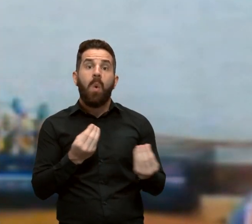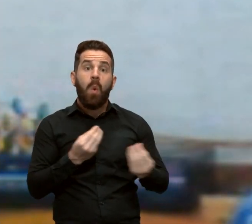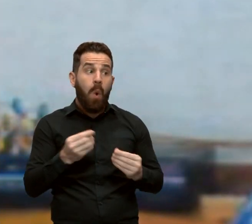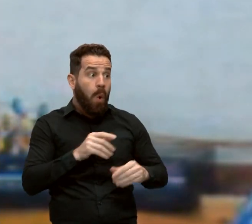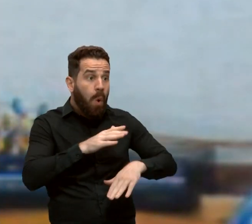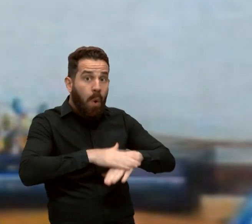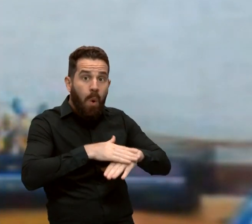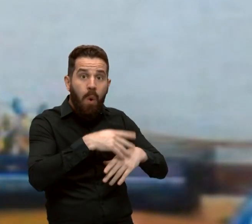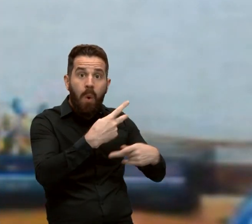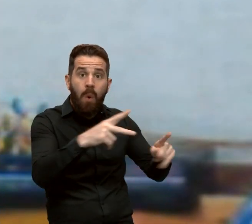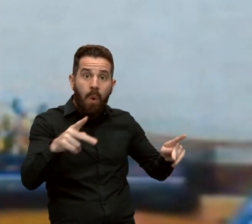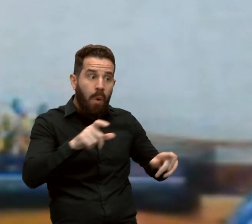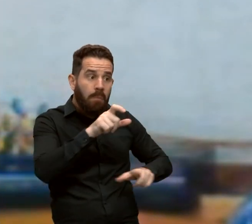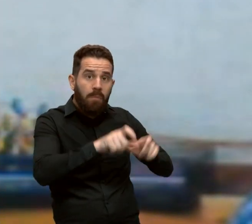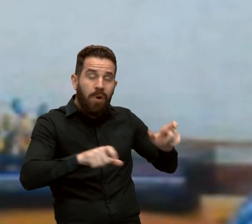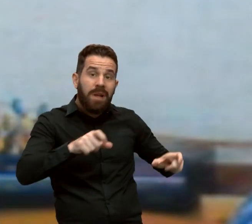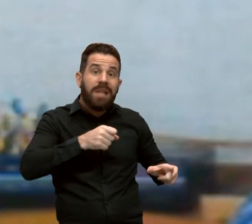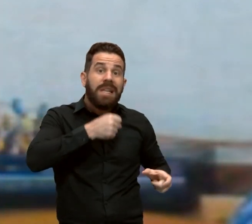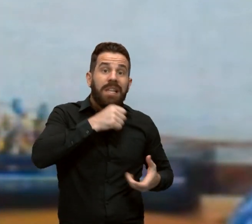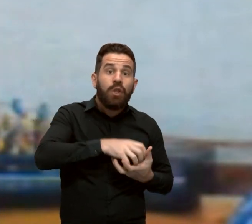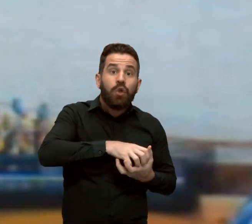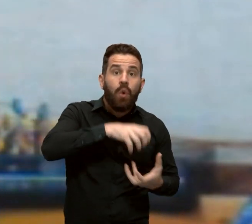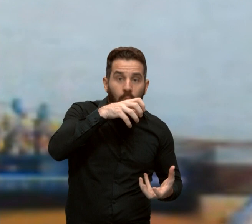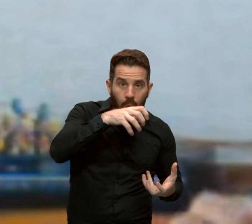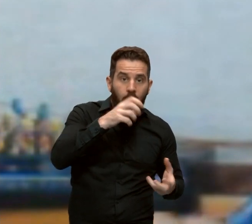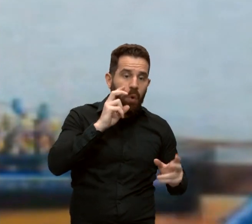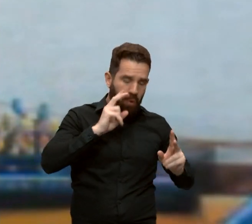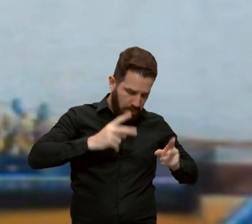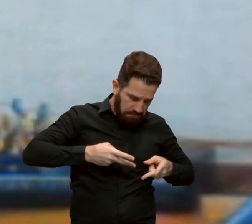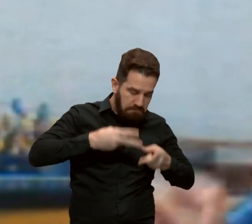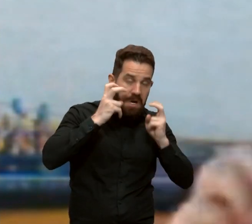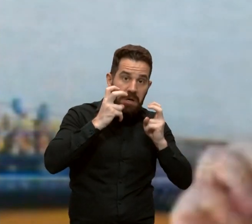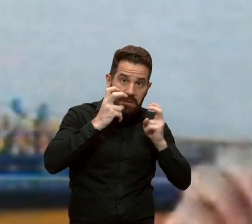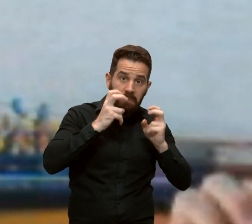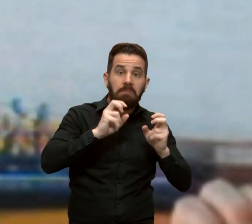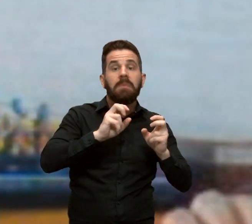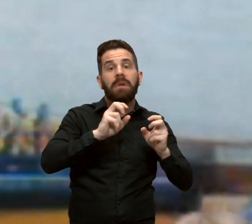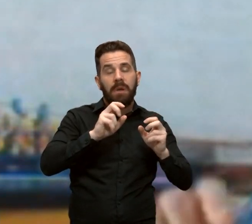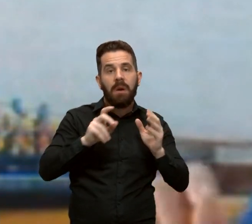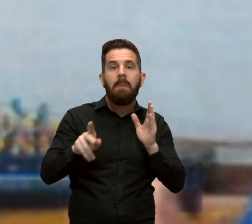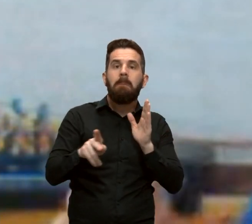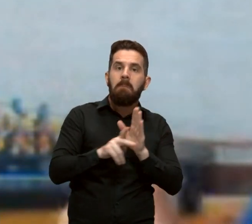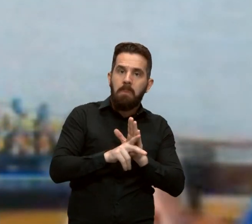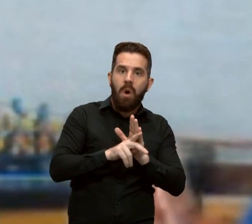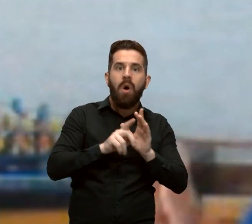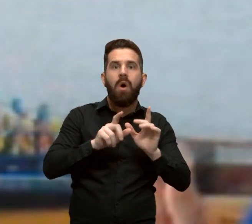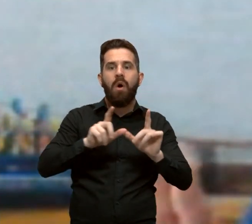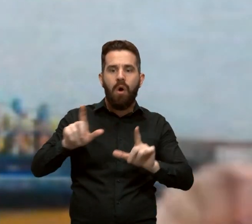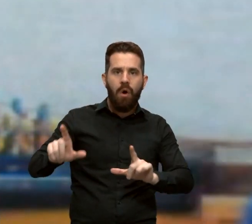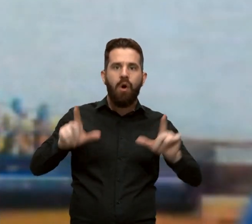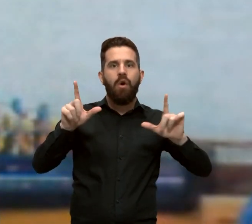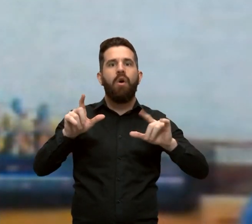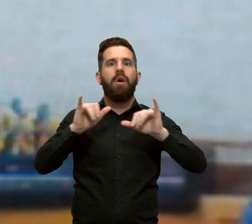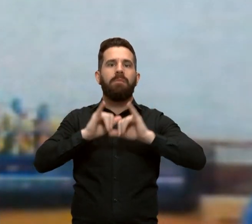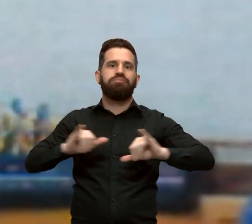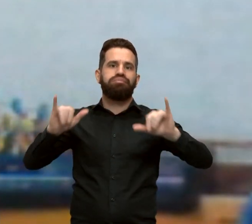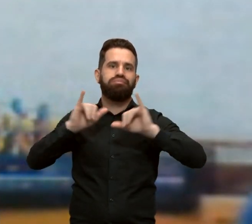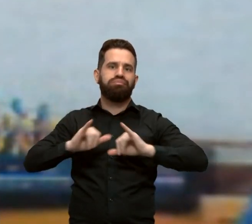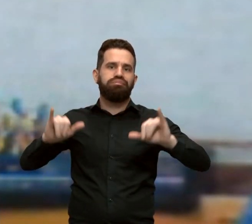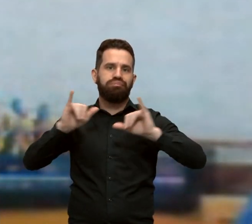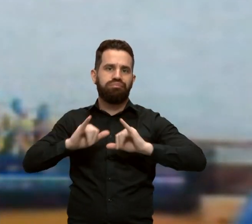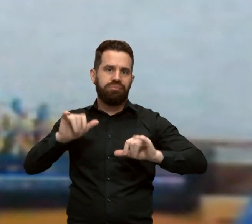da aparência da pessoa velha pela mídia, ou pelos avatares, ela chama de avatares da